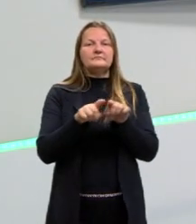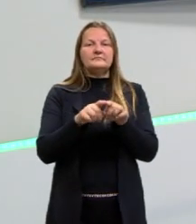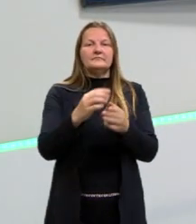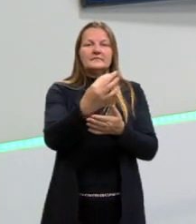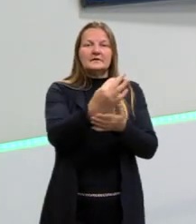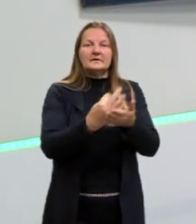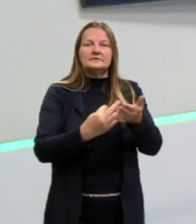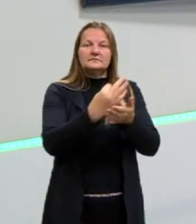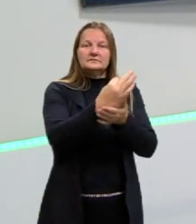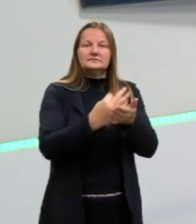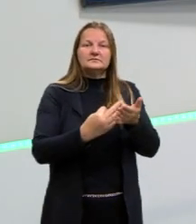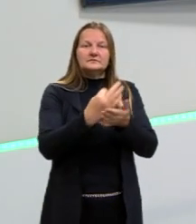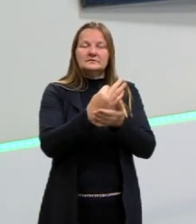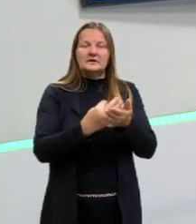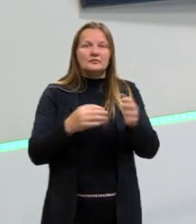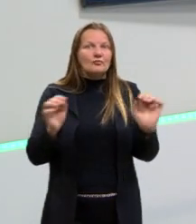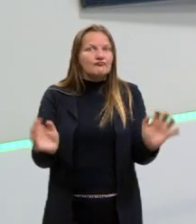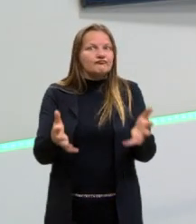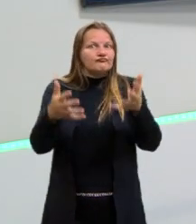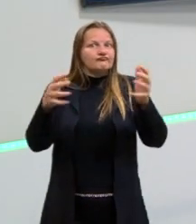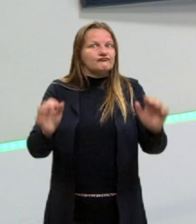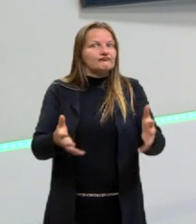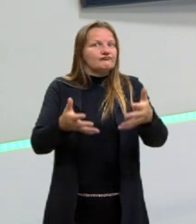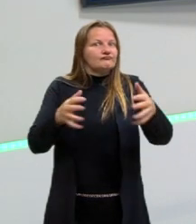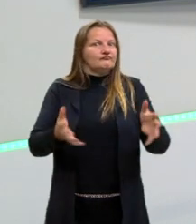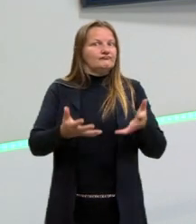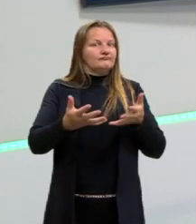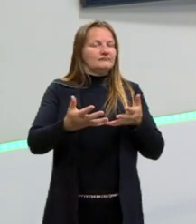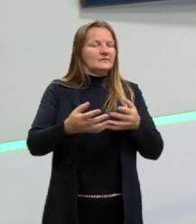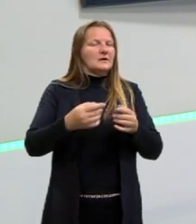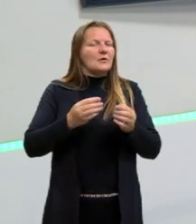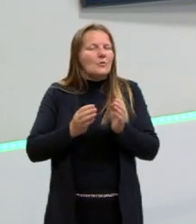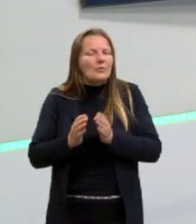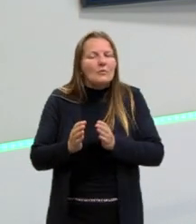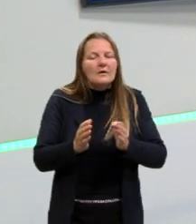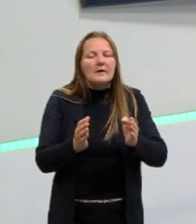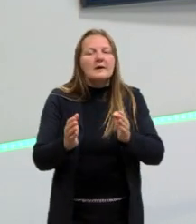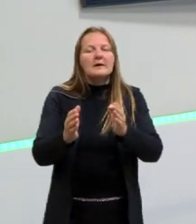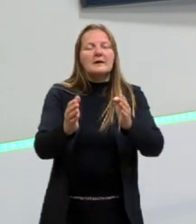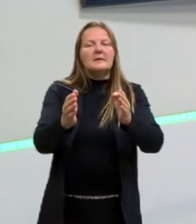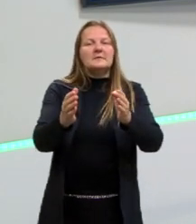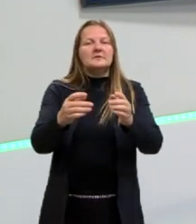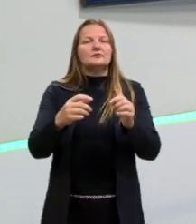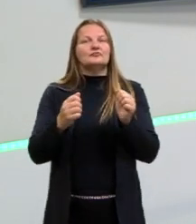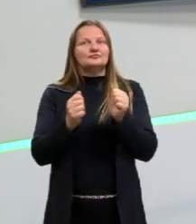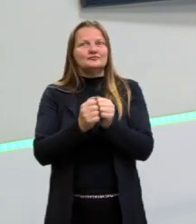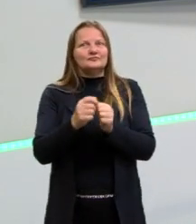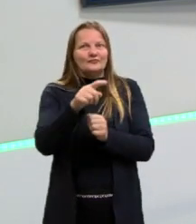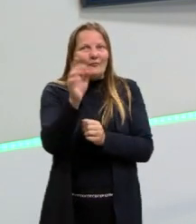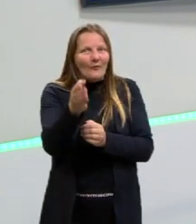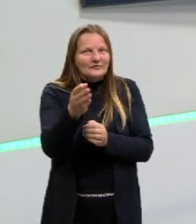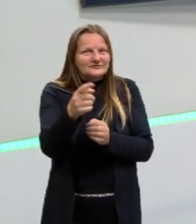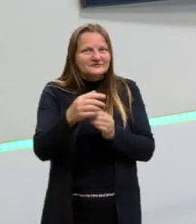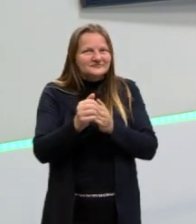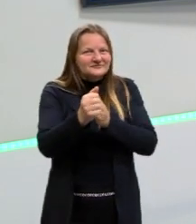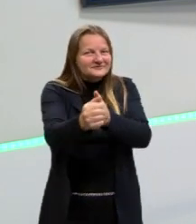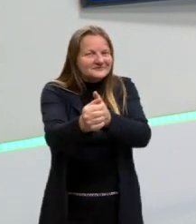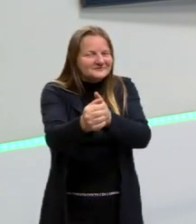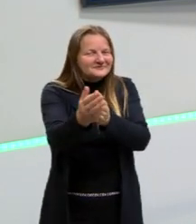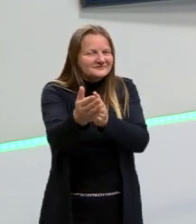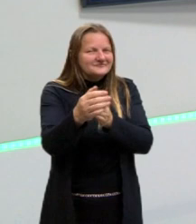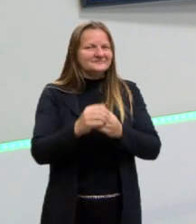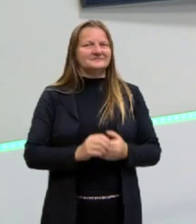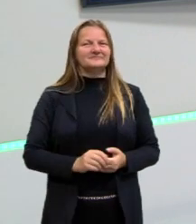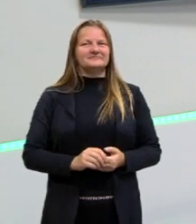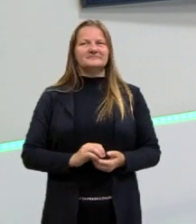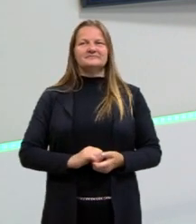de textos motivadores. E é por eles que eu vou caminhar hoje e levar vocês aí nessa jornada comigo.